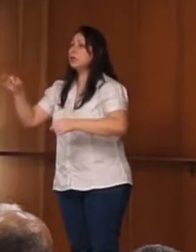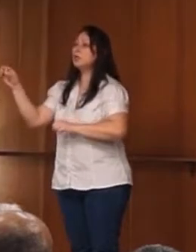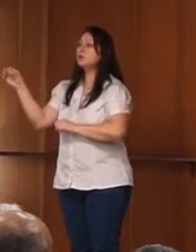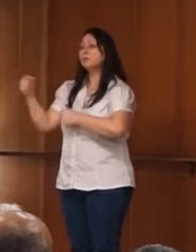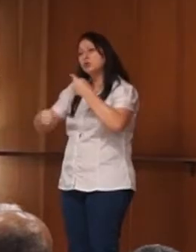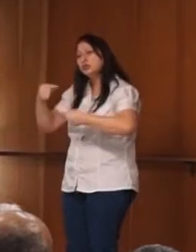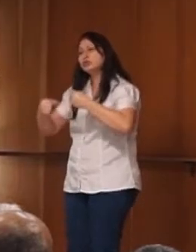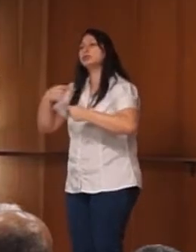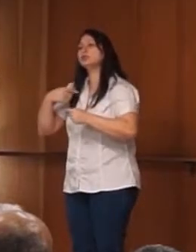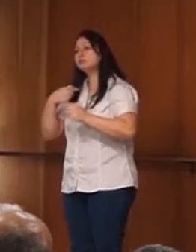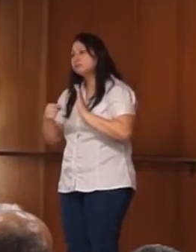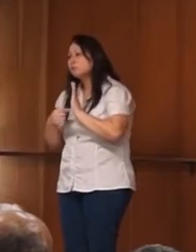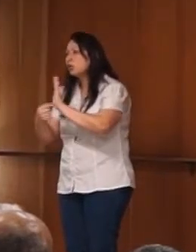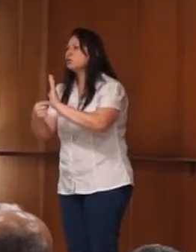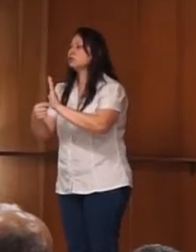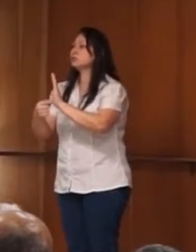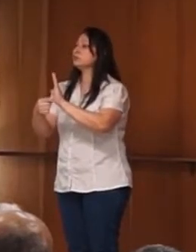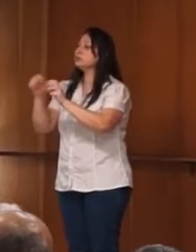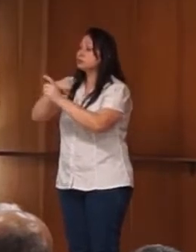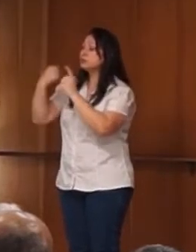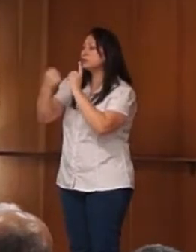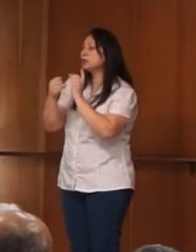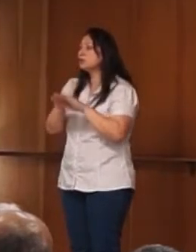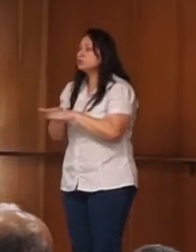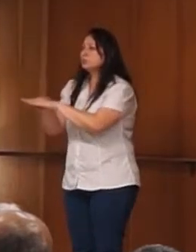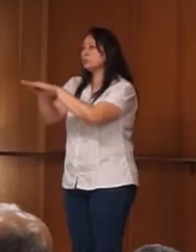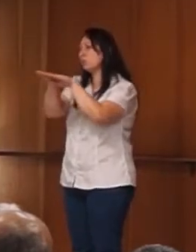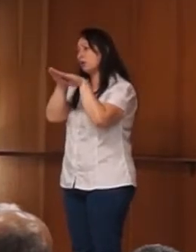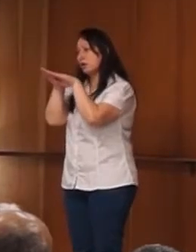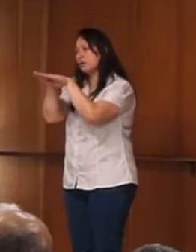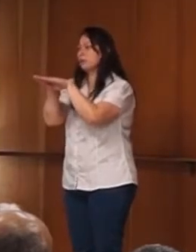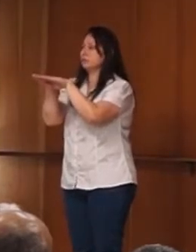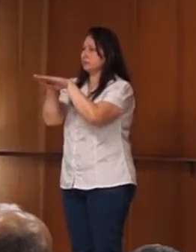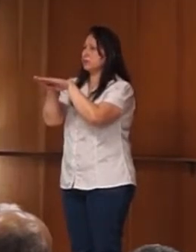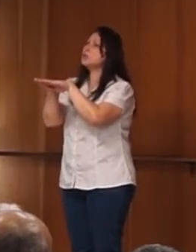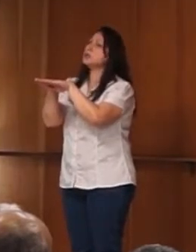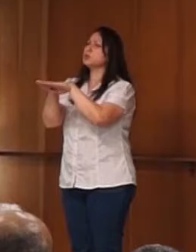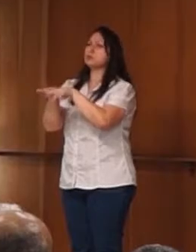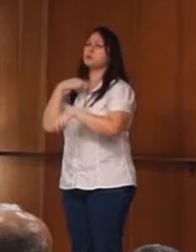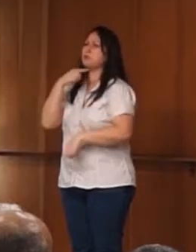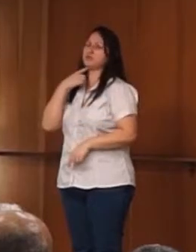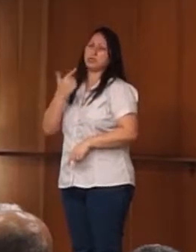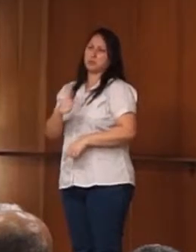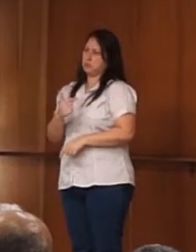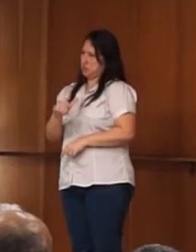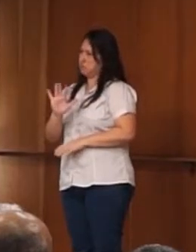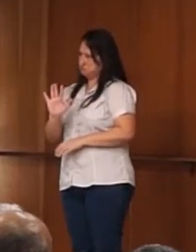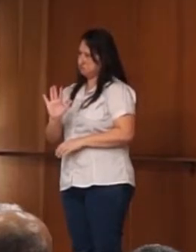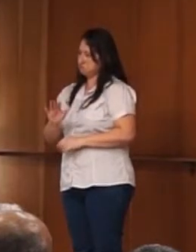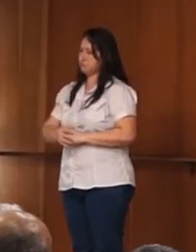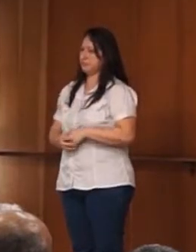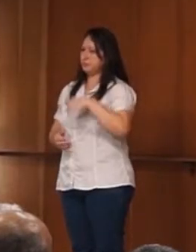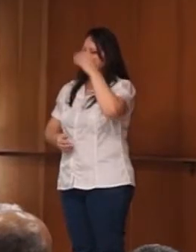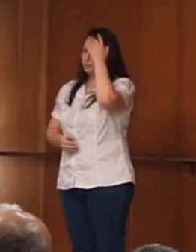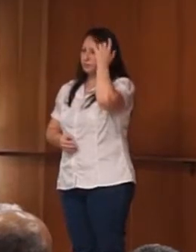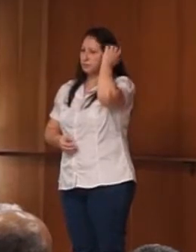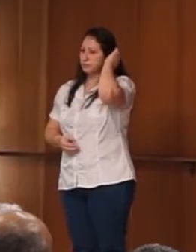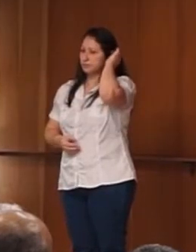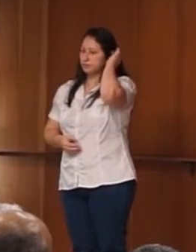de construção de uma sociedade mais justa, mais igualitária. Nós não temos dúvida disso. No que diz respeito